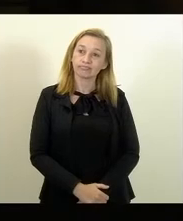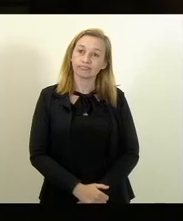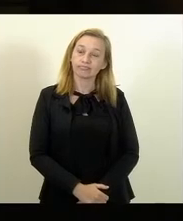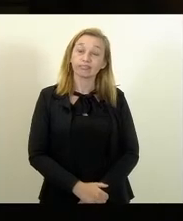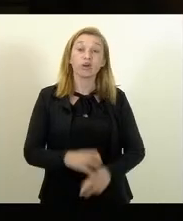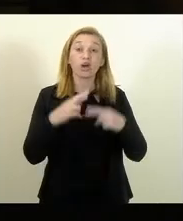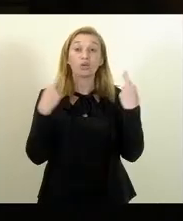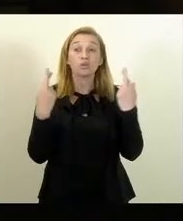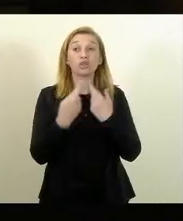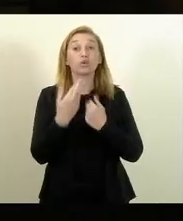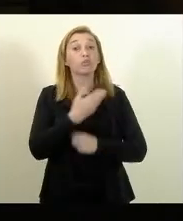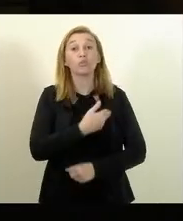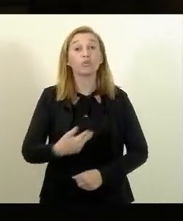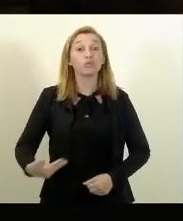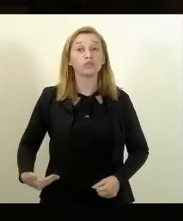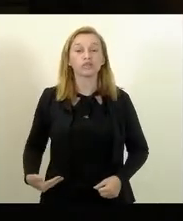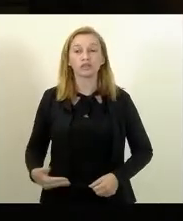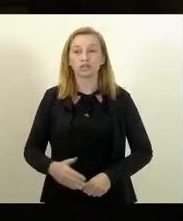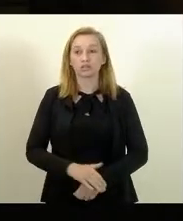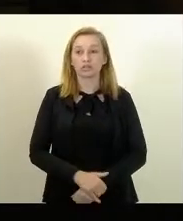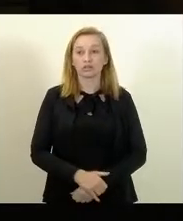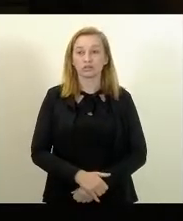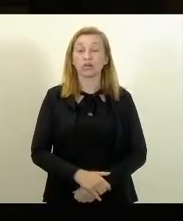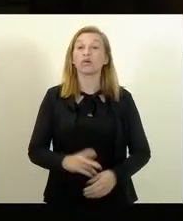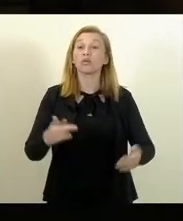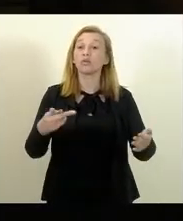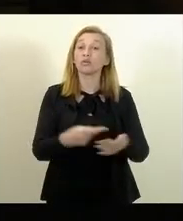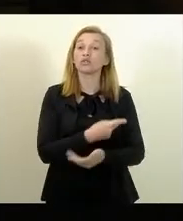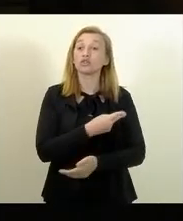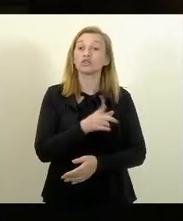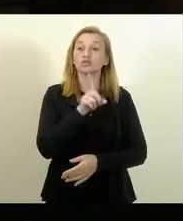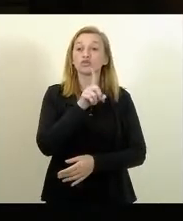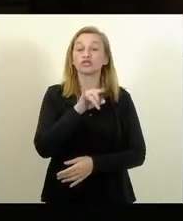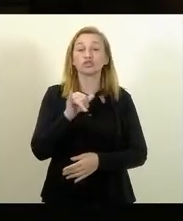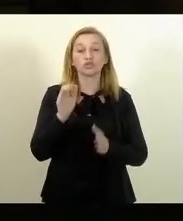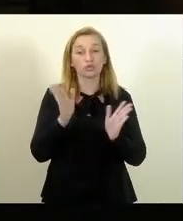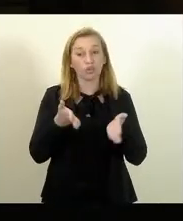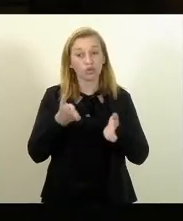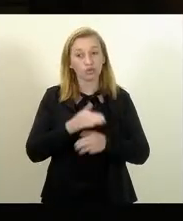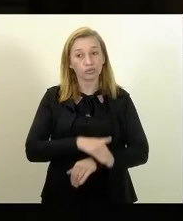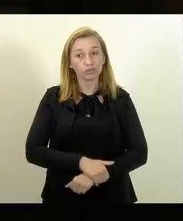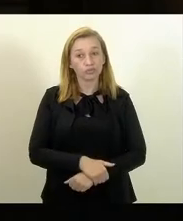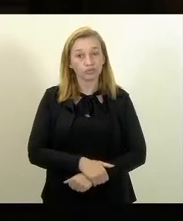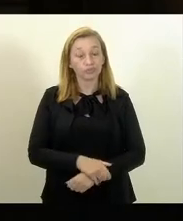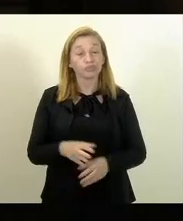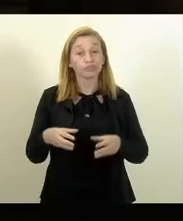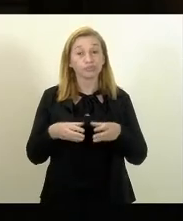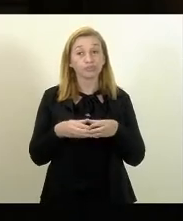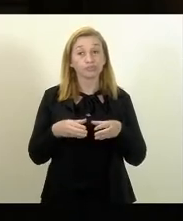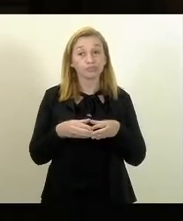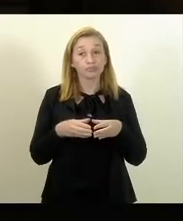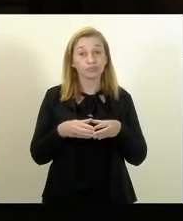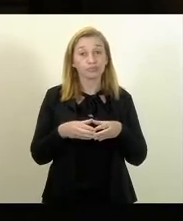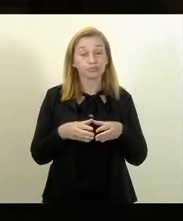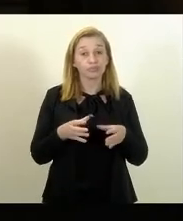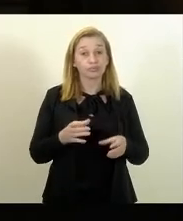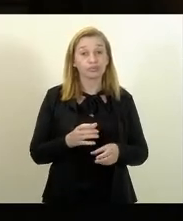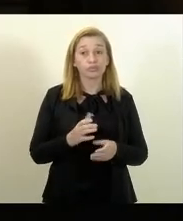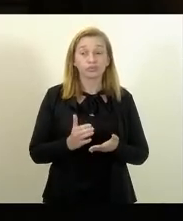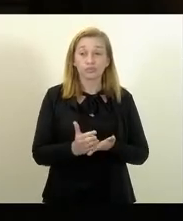audiência pública que aconteceu no dia de hoje da Comissão de Tributação,